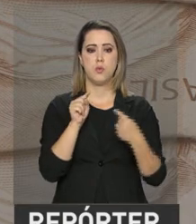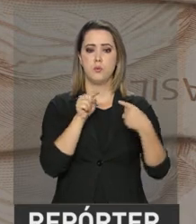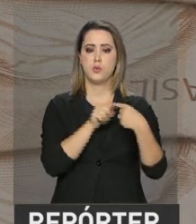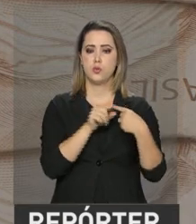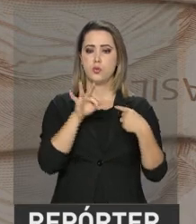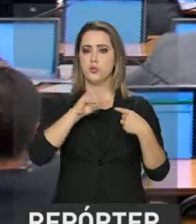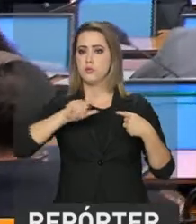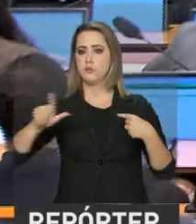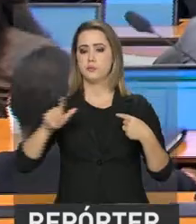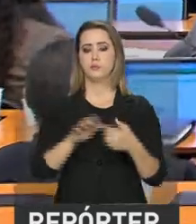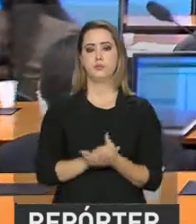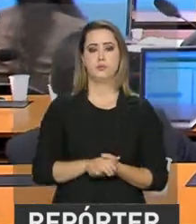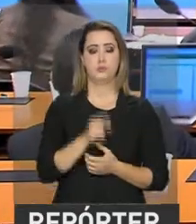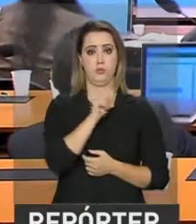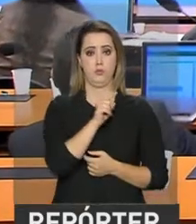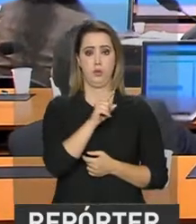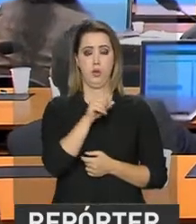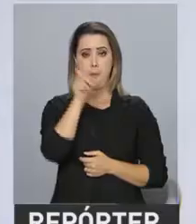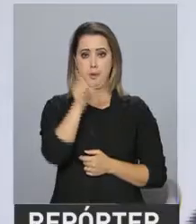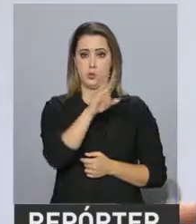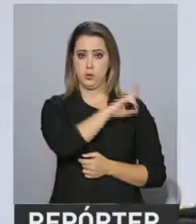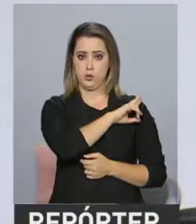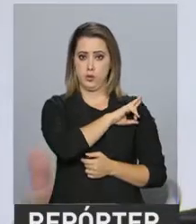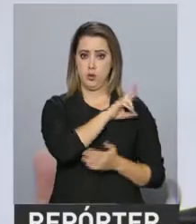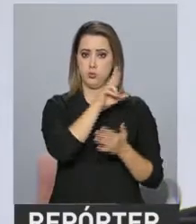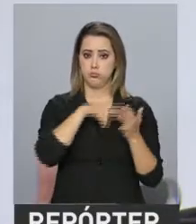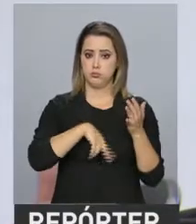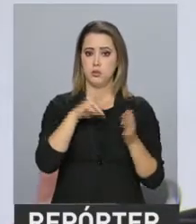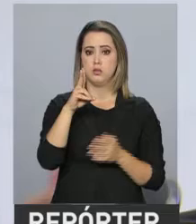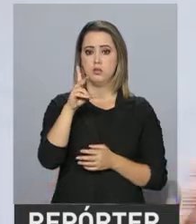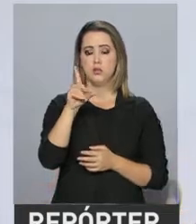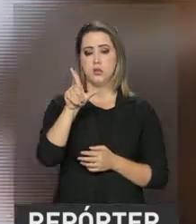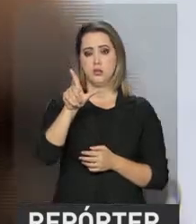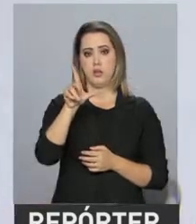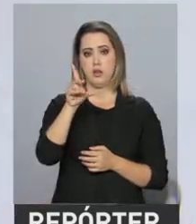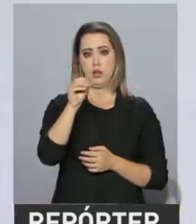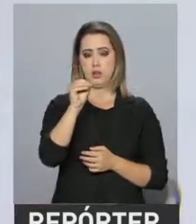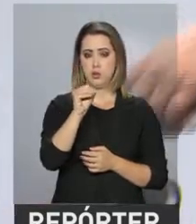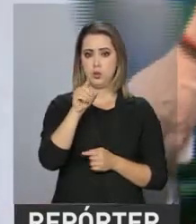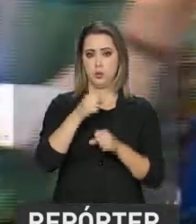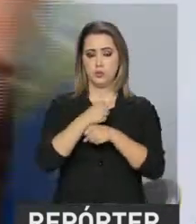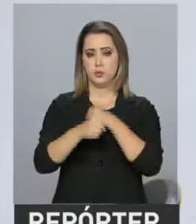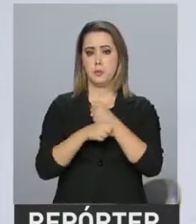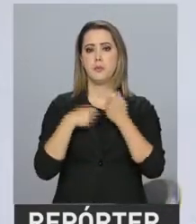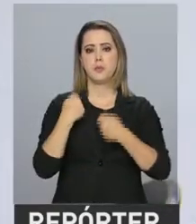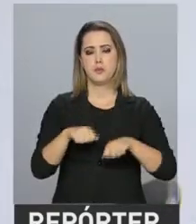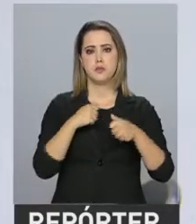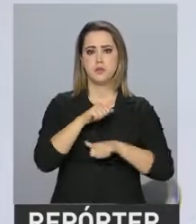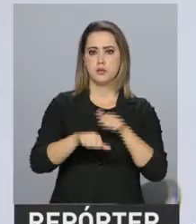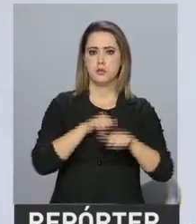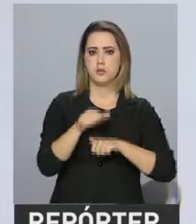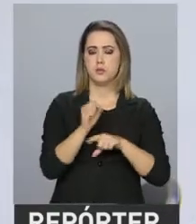fiscal para o relator da edel a de 2018 toda a sociedade deve mudar o comportamento em relação